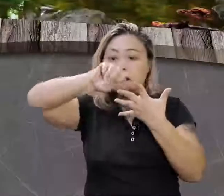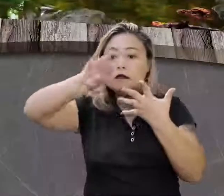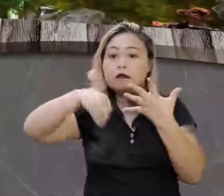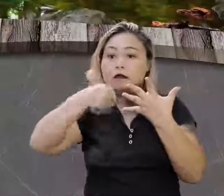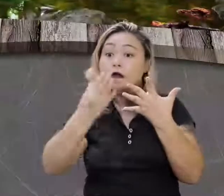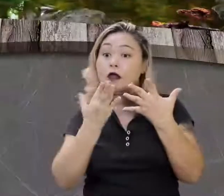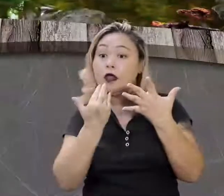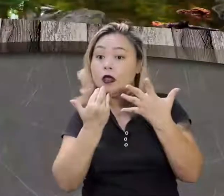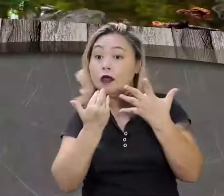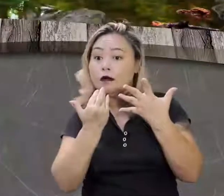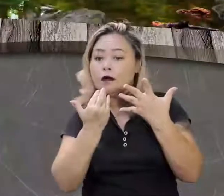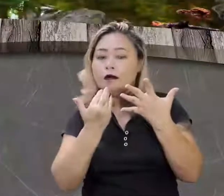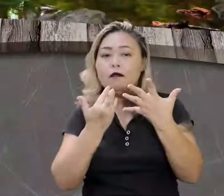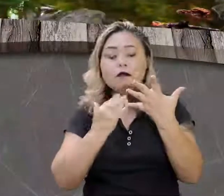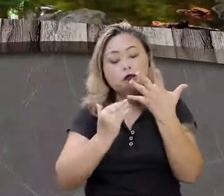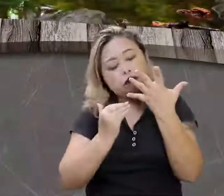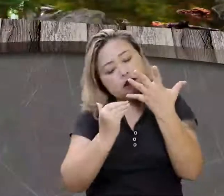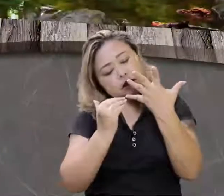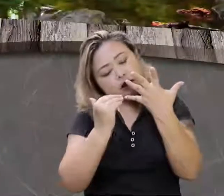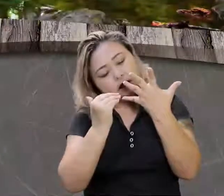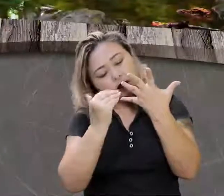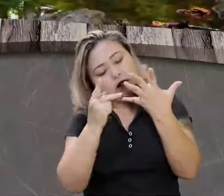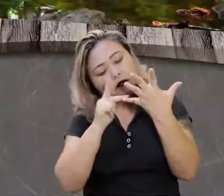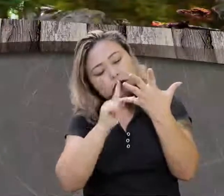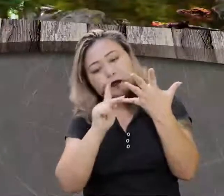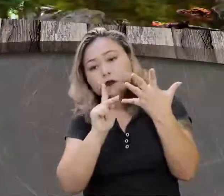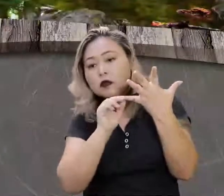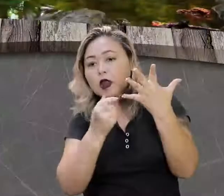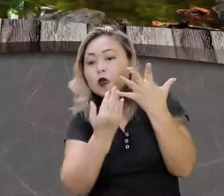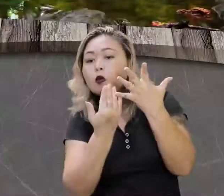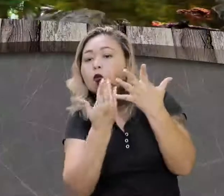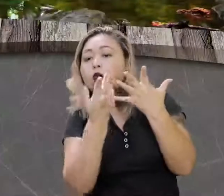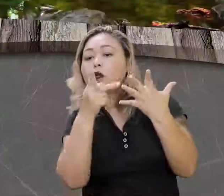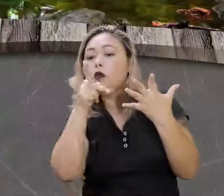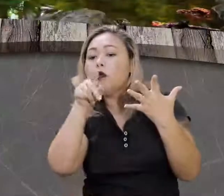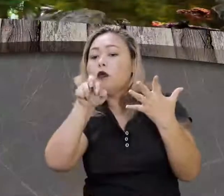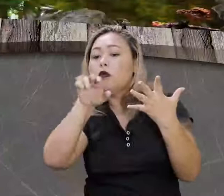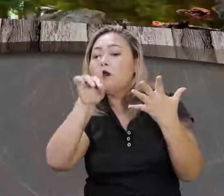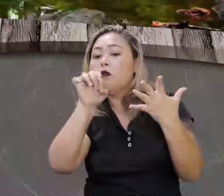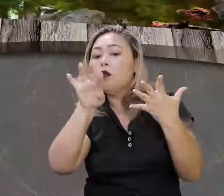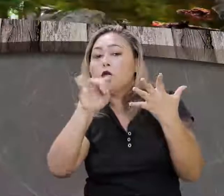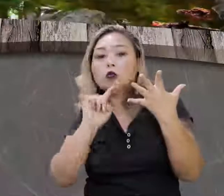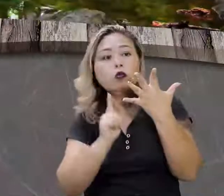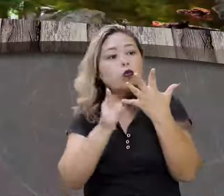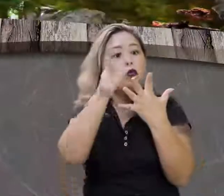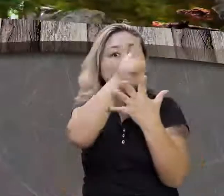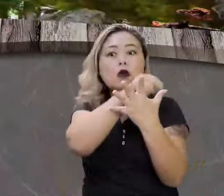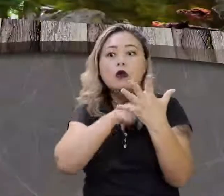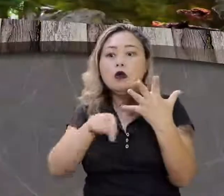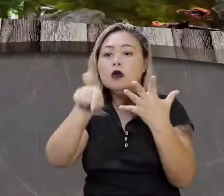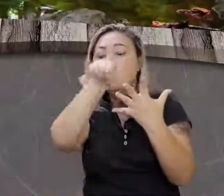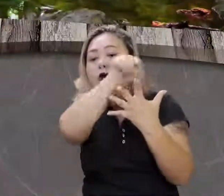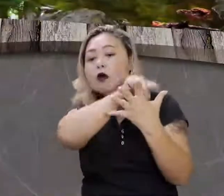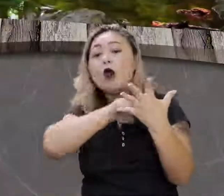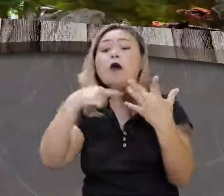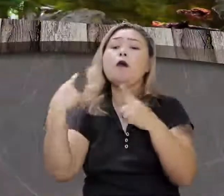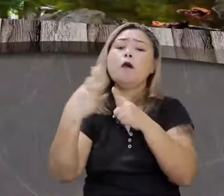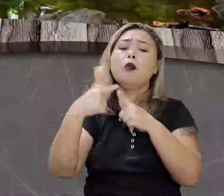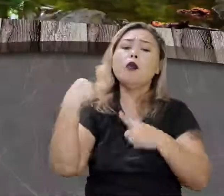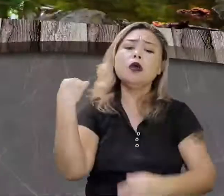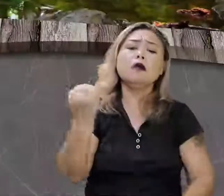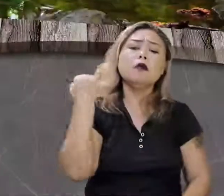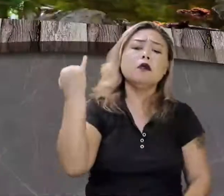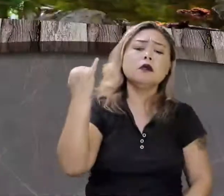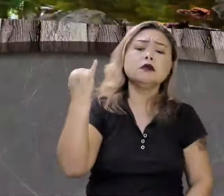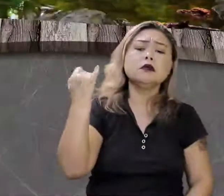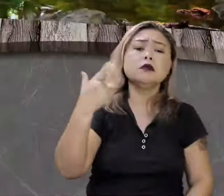para outro. Eu tenho que ter o início. Quem vai iniciar? Os produtores. O que vai estar circulando nessa cadeia? Por que ela é tão